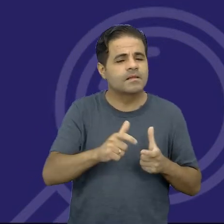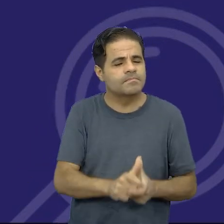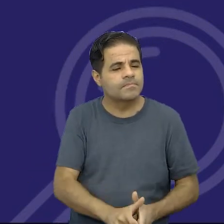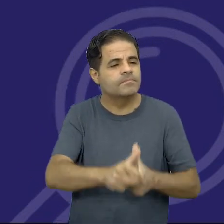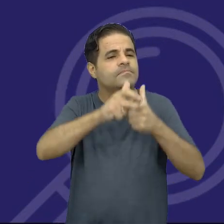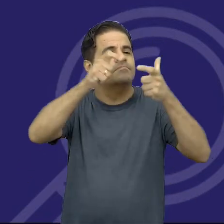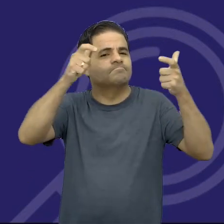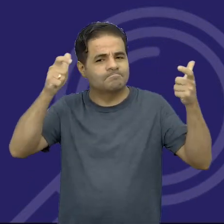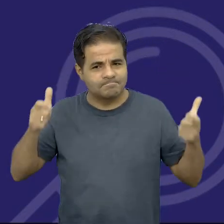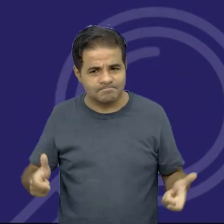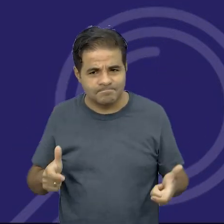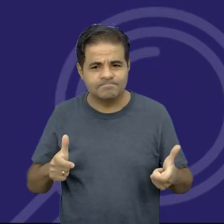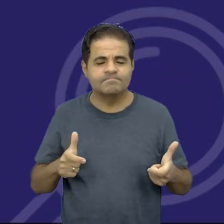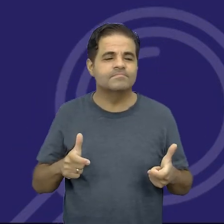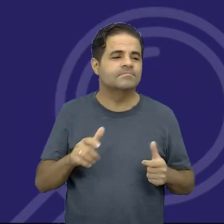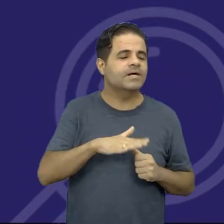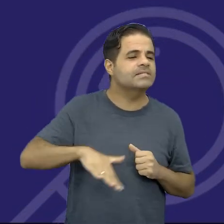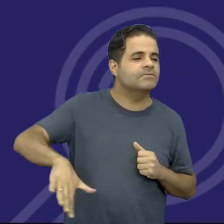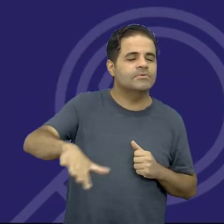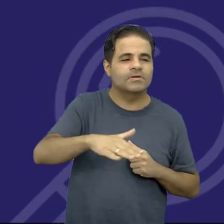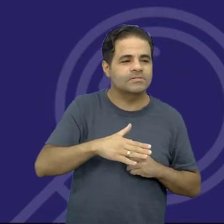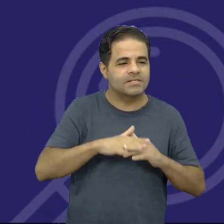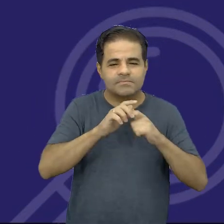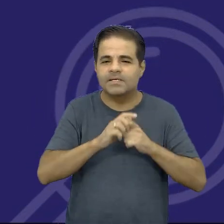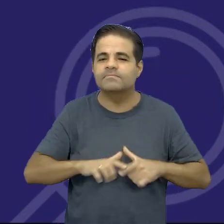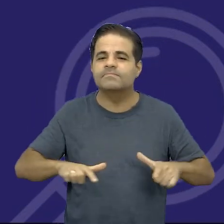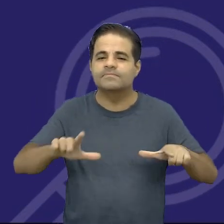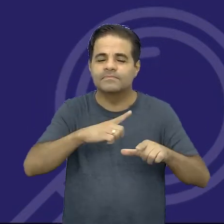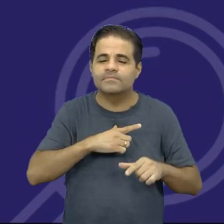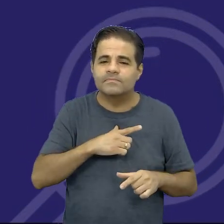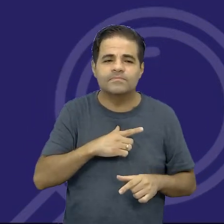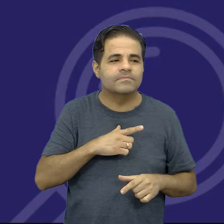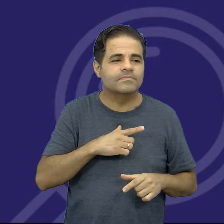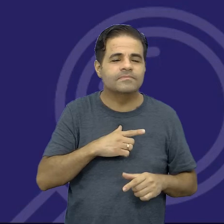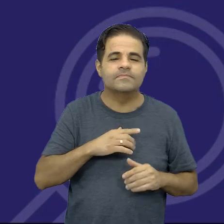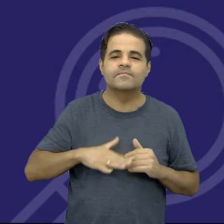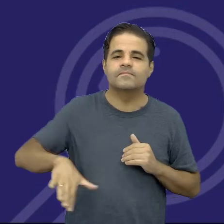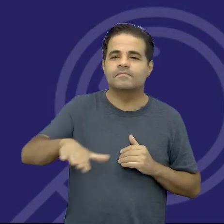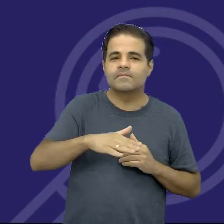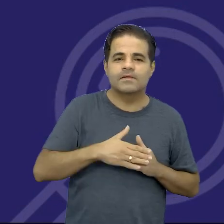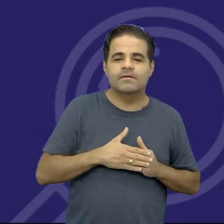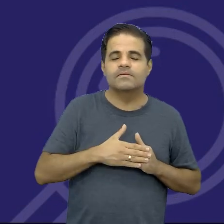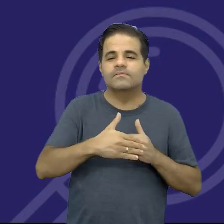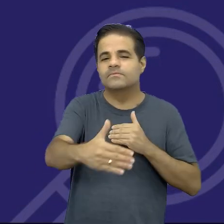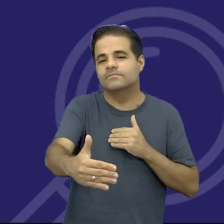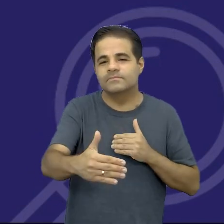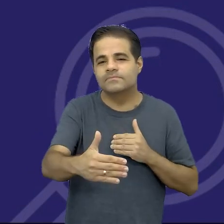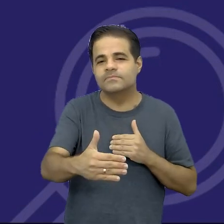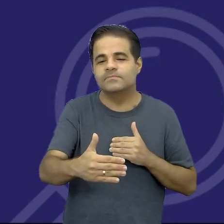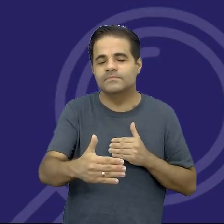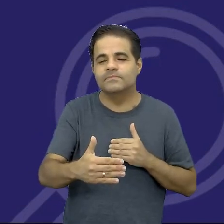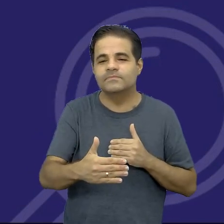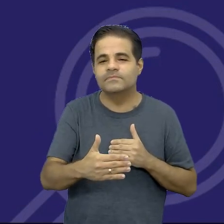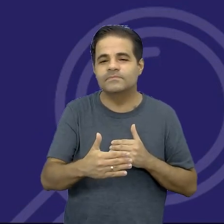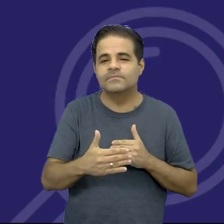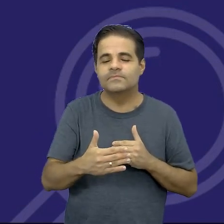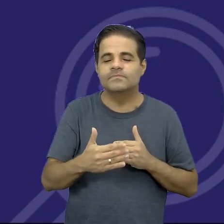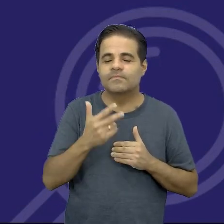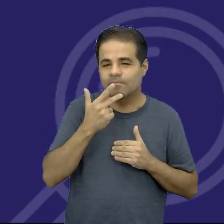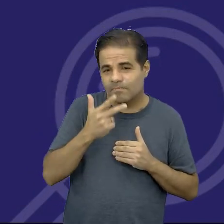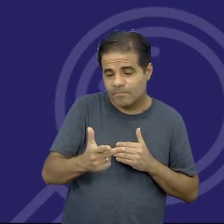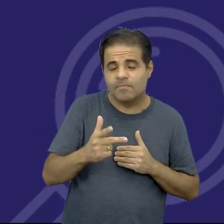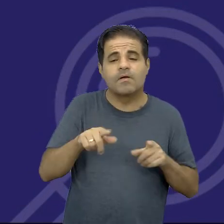das espécies, um padrão anatômico. O corpo é geralmente dividido em pé, cabeça e massa visceral.